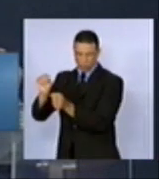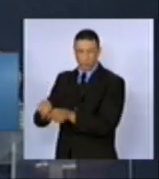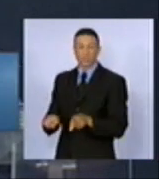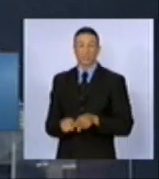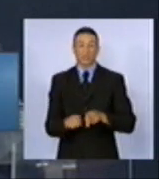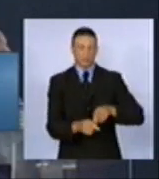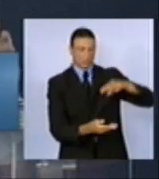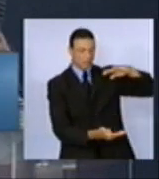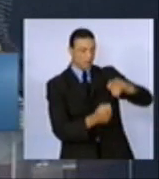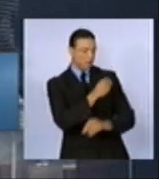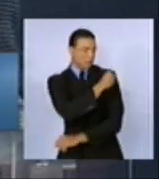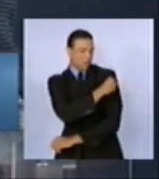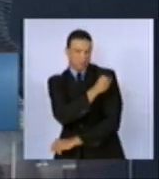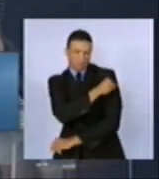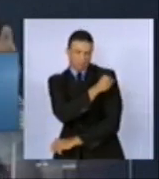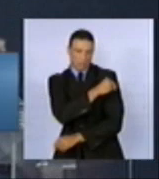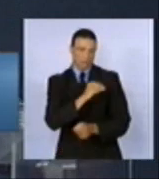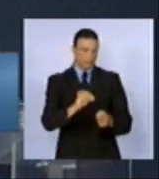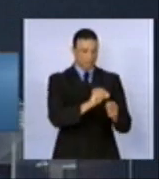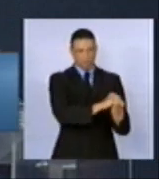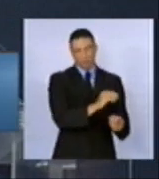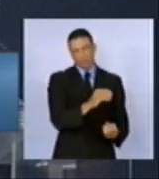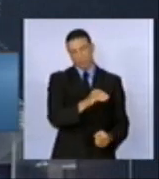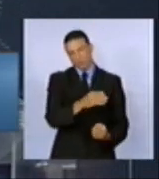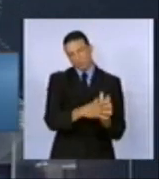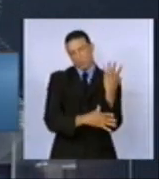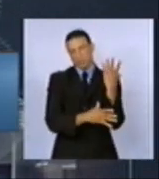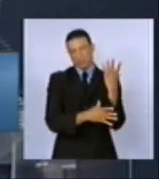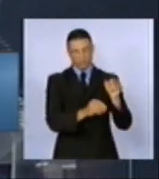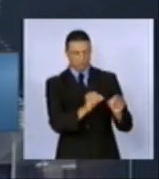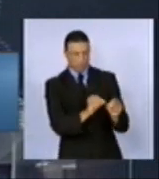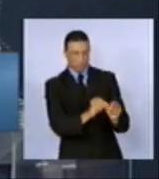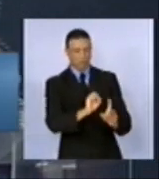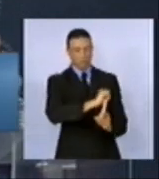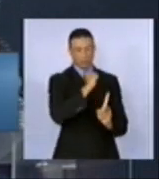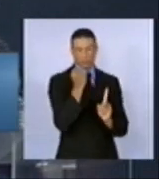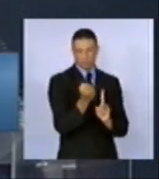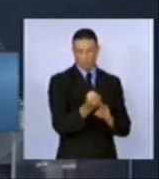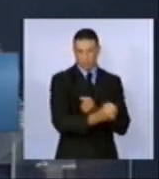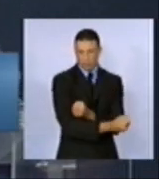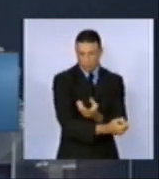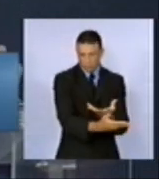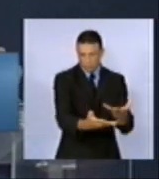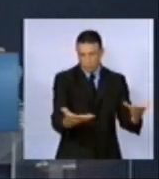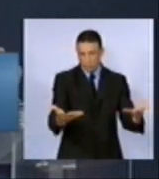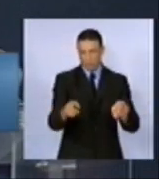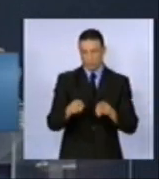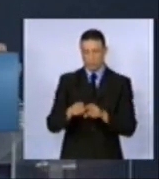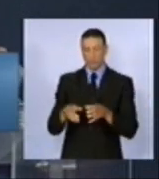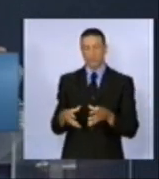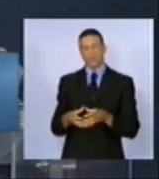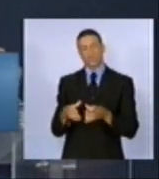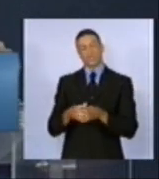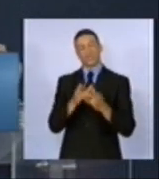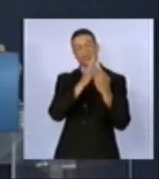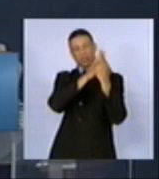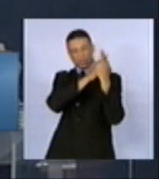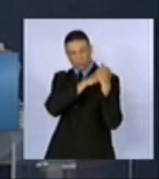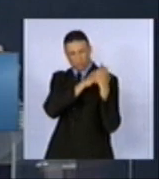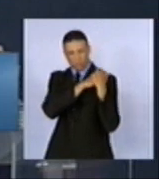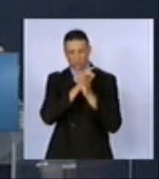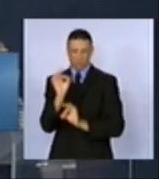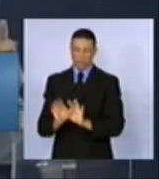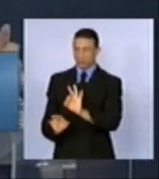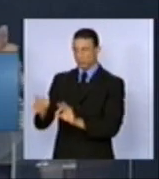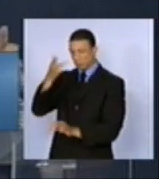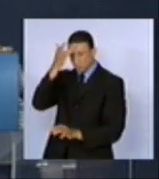ano uma característica social eh ela é signatária do compromisso nacional para aperfeiçoar as condições